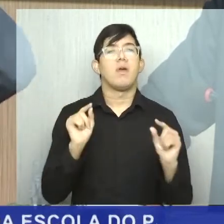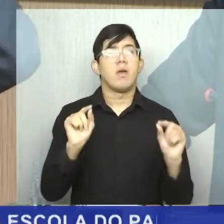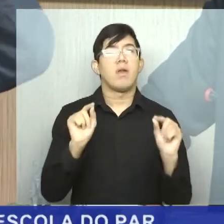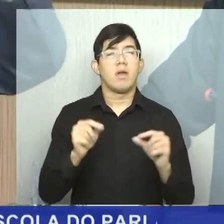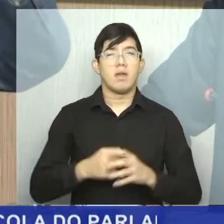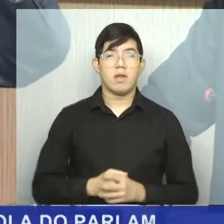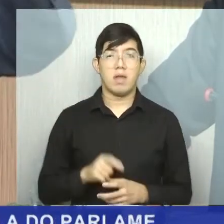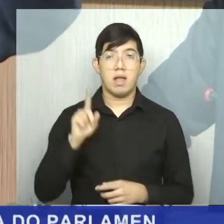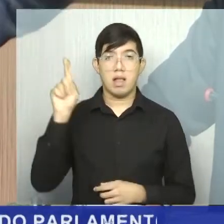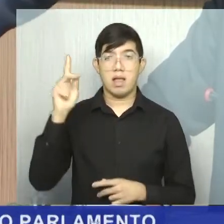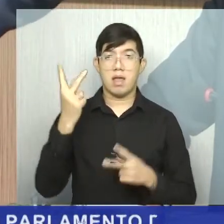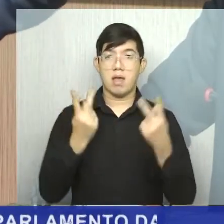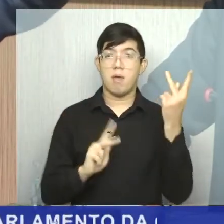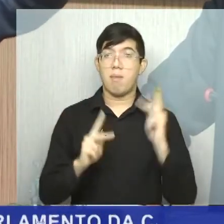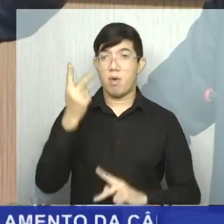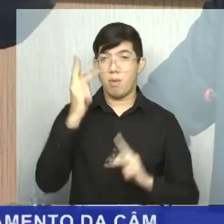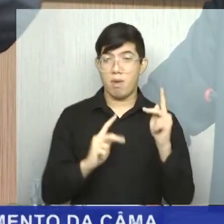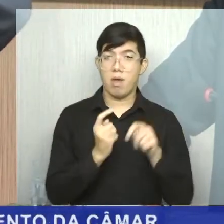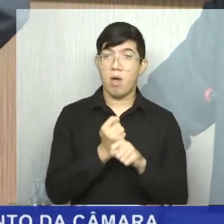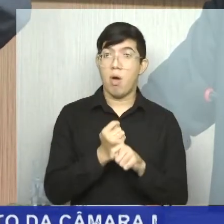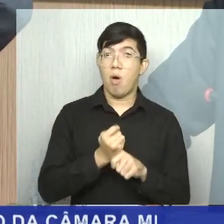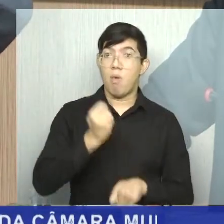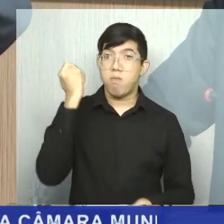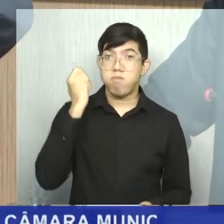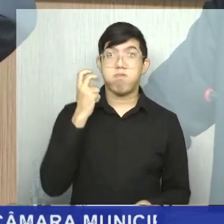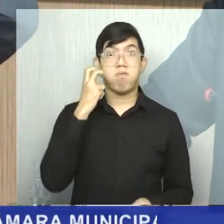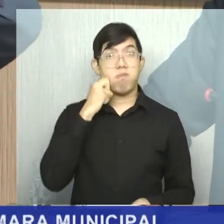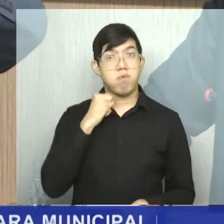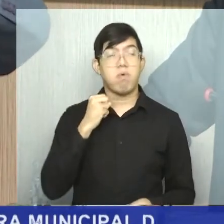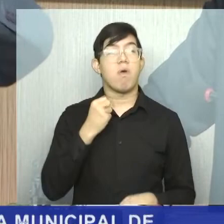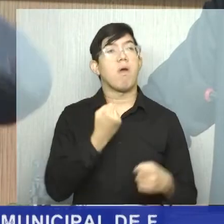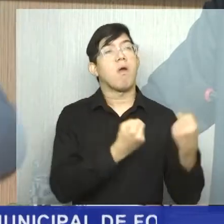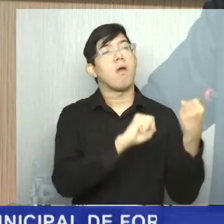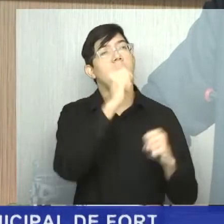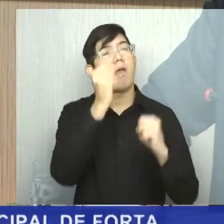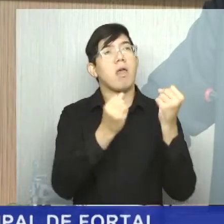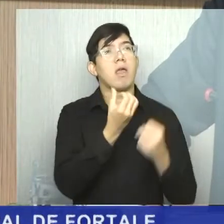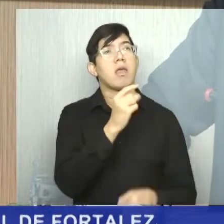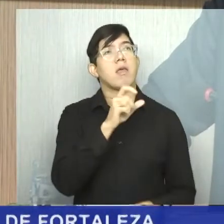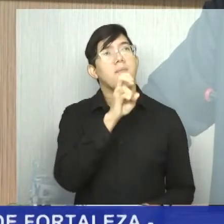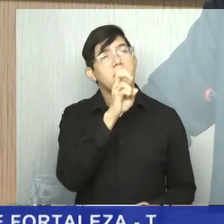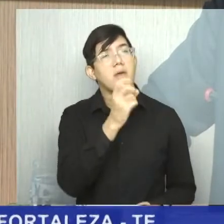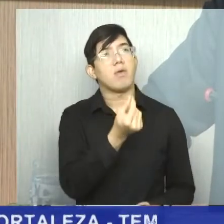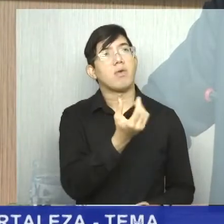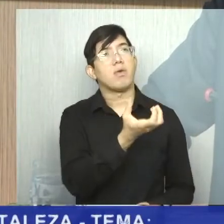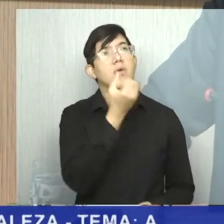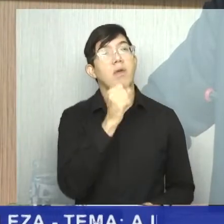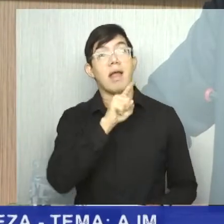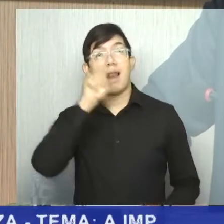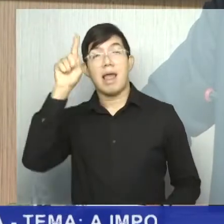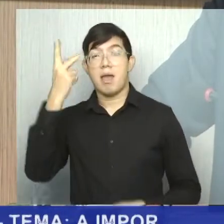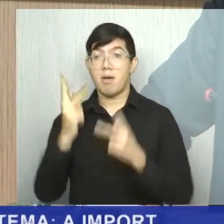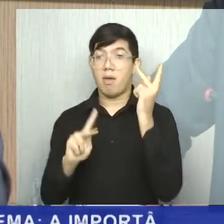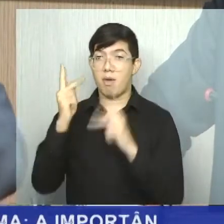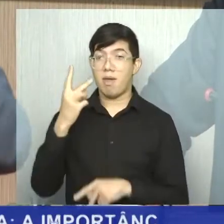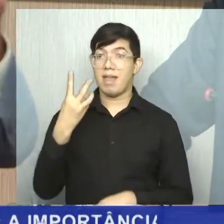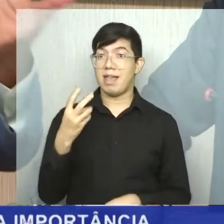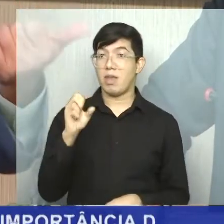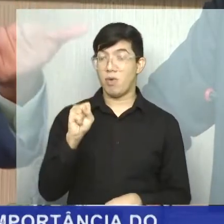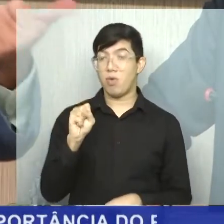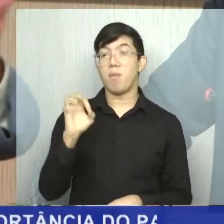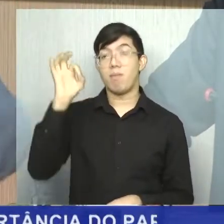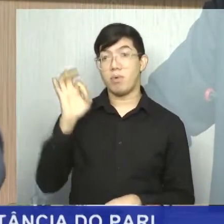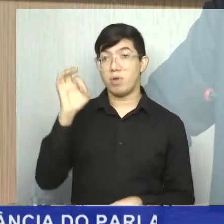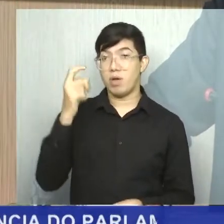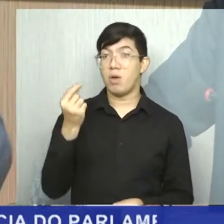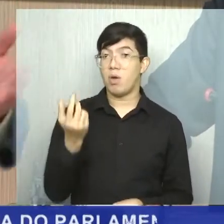lucro exorbitante, o lucro das grandes petroleiras é 6,5%, 7% ao ano, a Petrobras tem 38% de lucro para distribuir